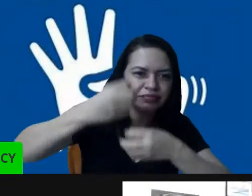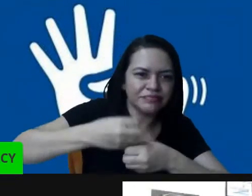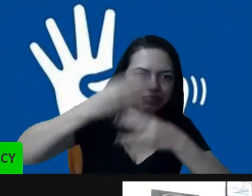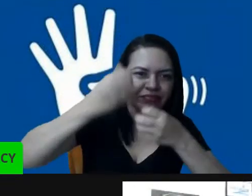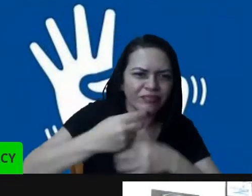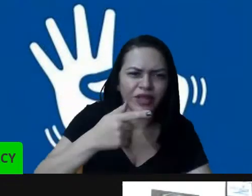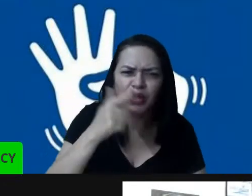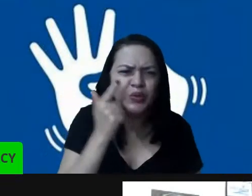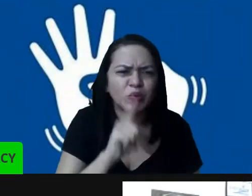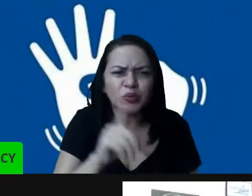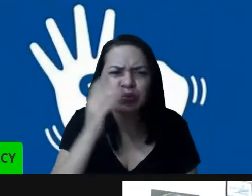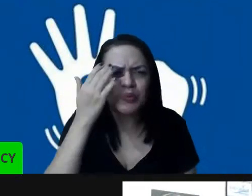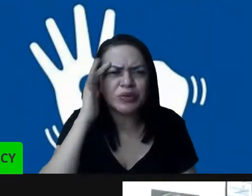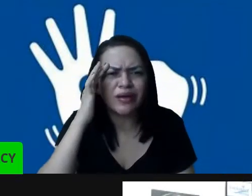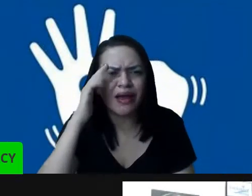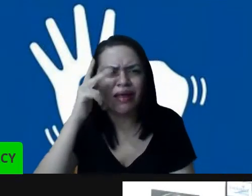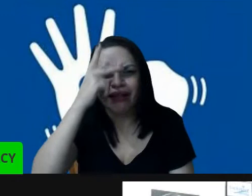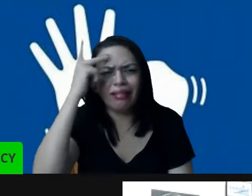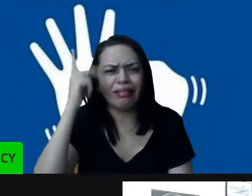assistem TV,